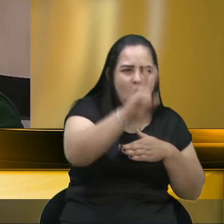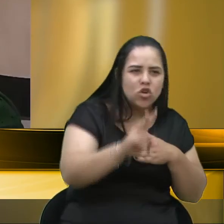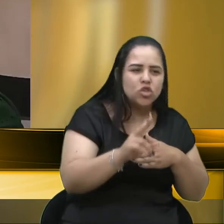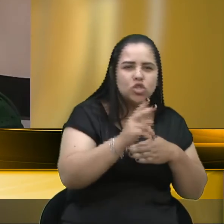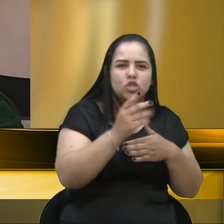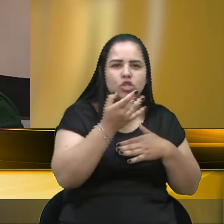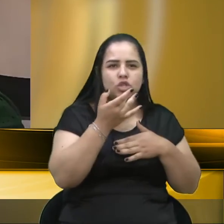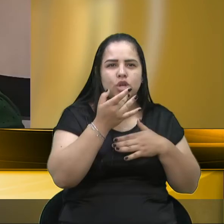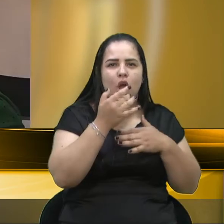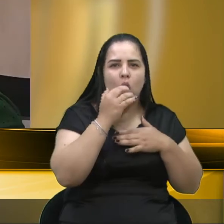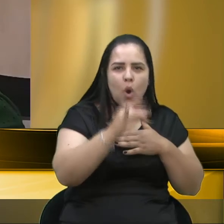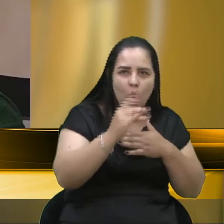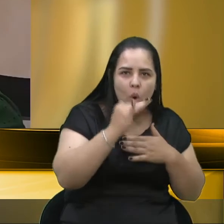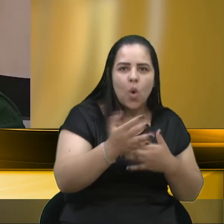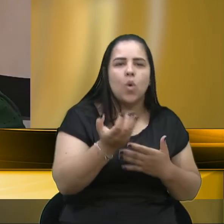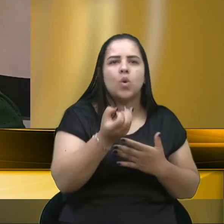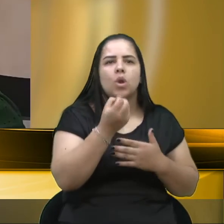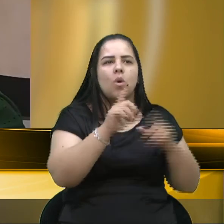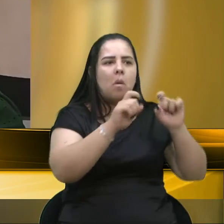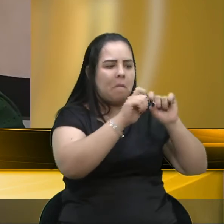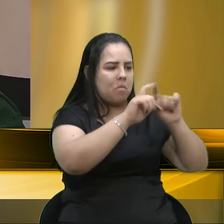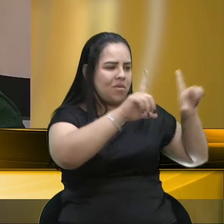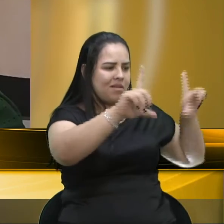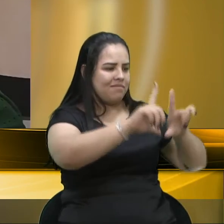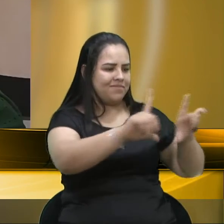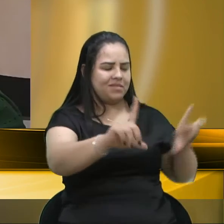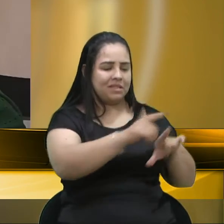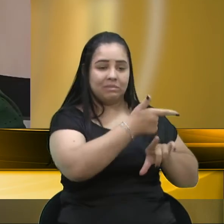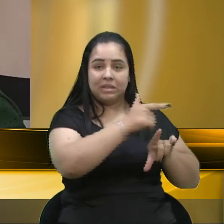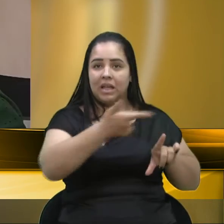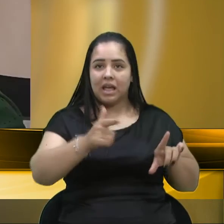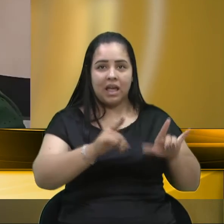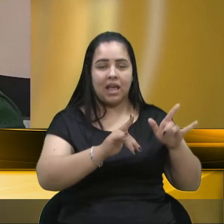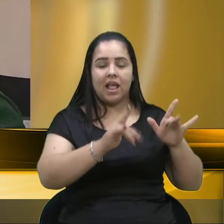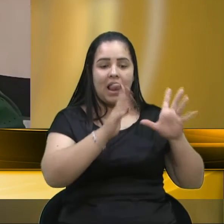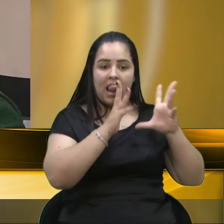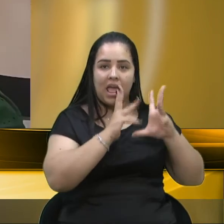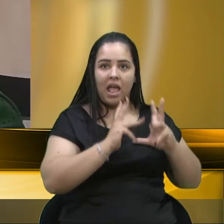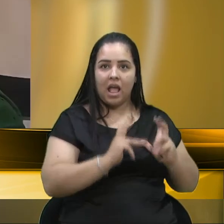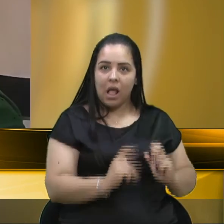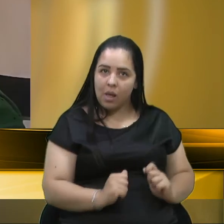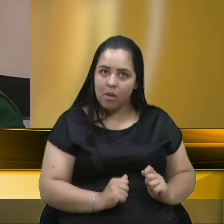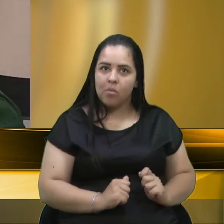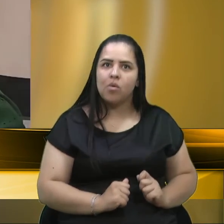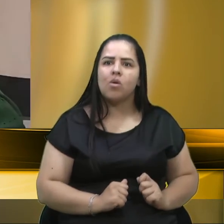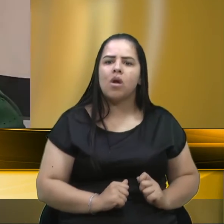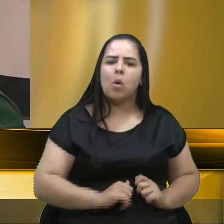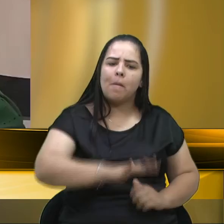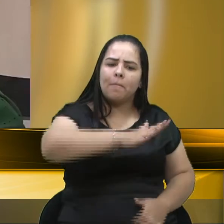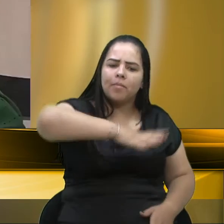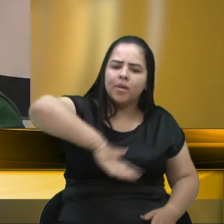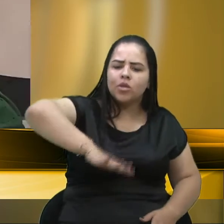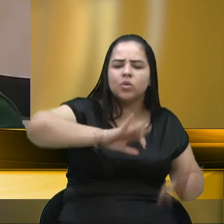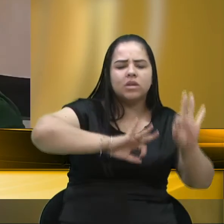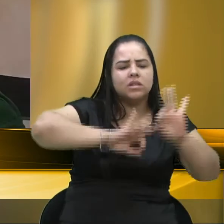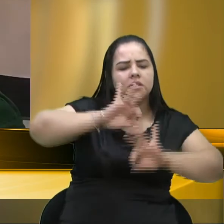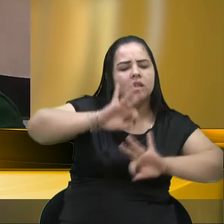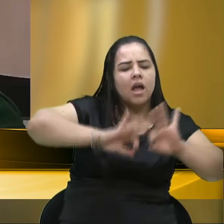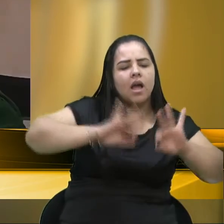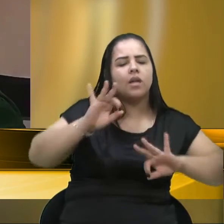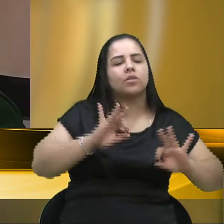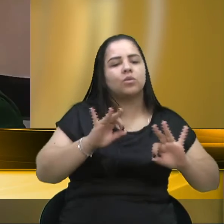prédio foi ambientado justamente para receber os autistas, para receber familiares. Então, nós